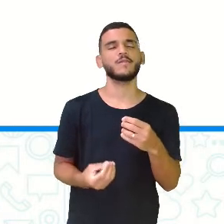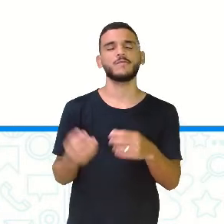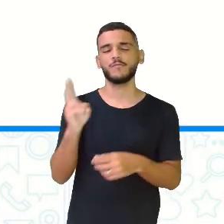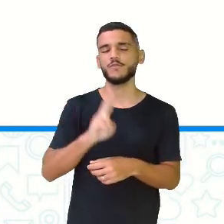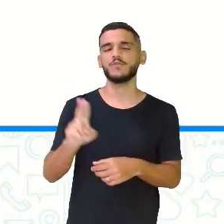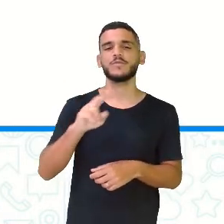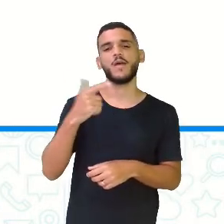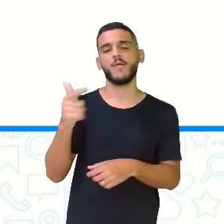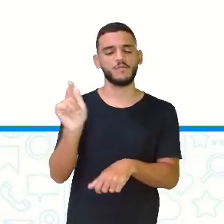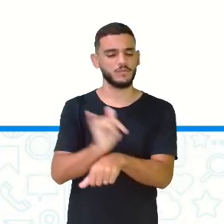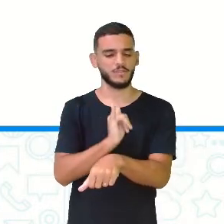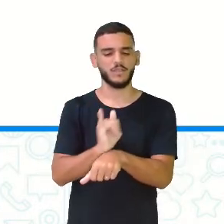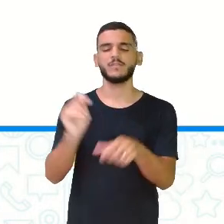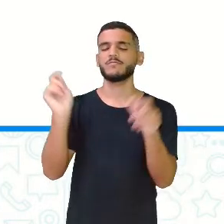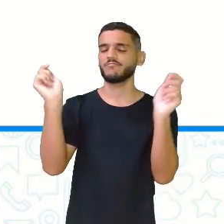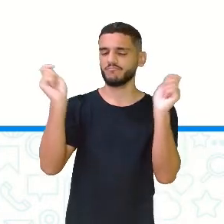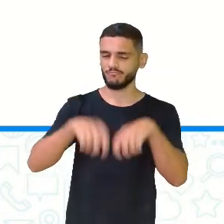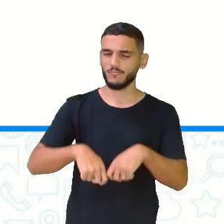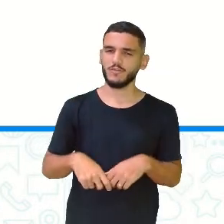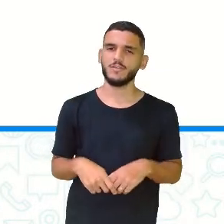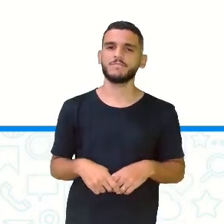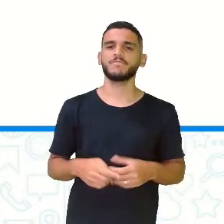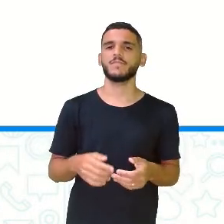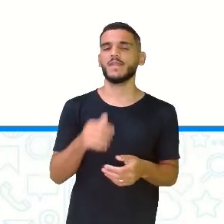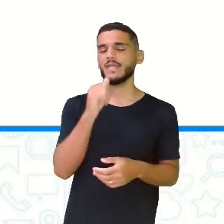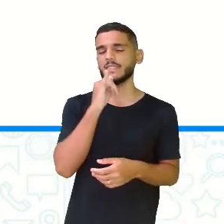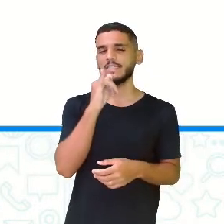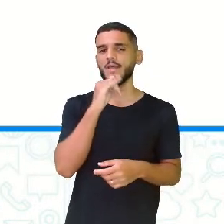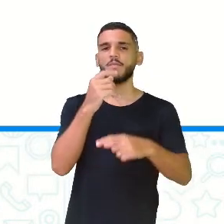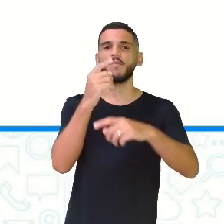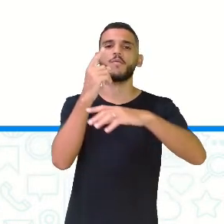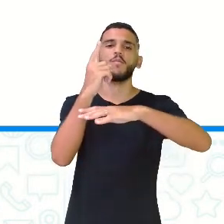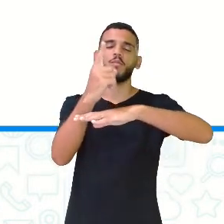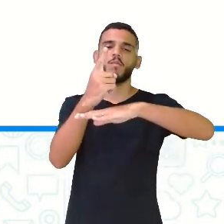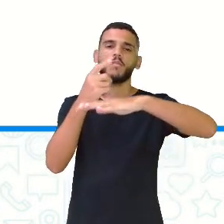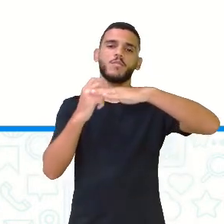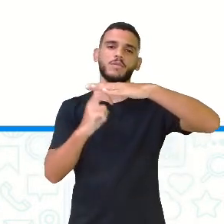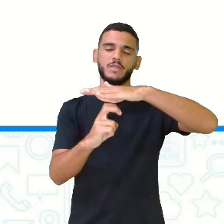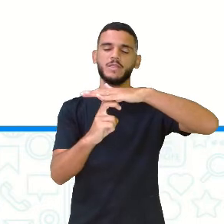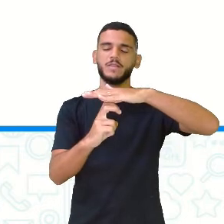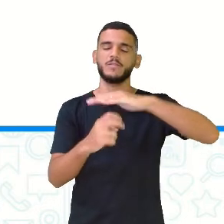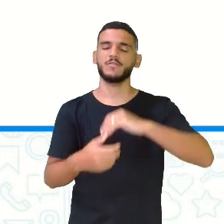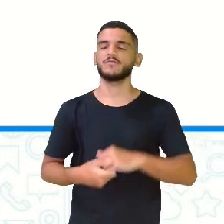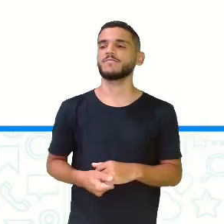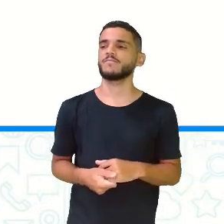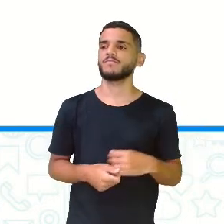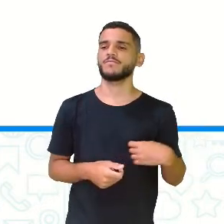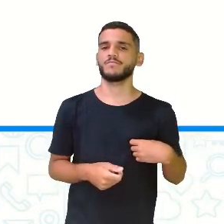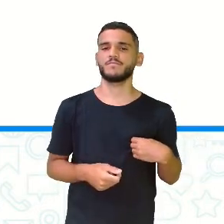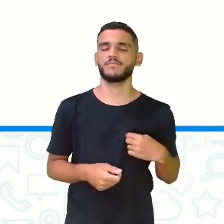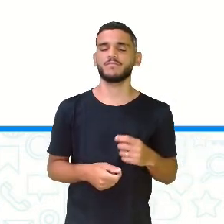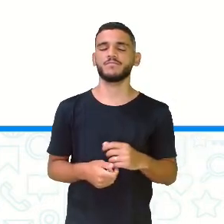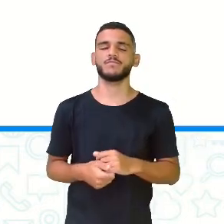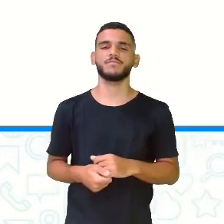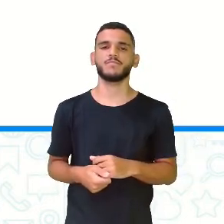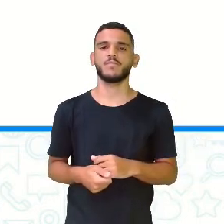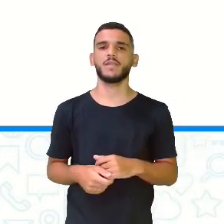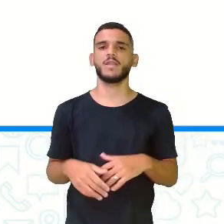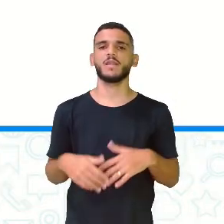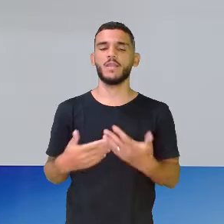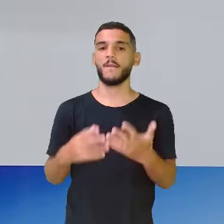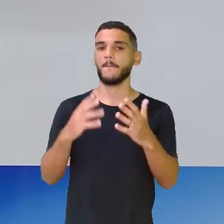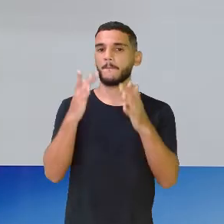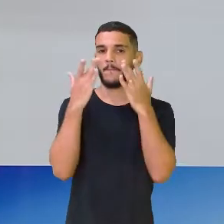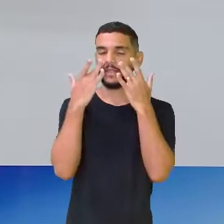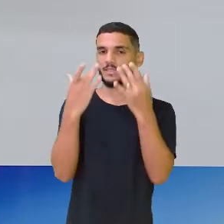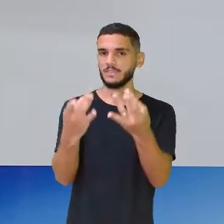outra representação. 1/5. Eu vou ter o meu real. Preste